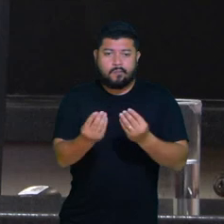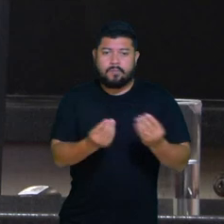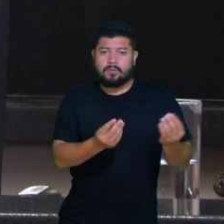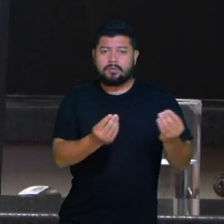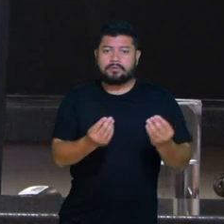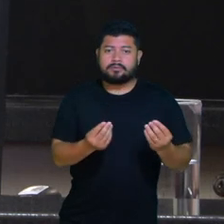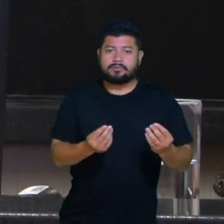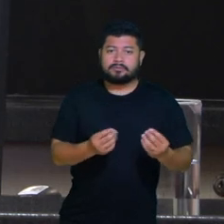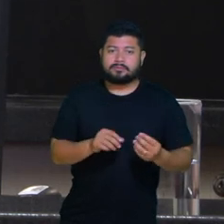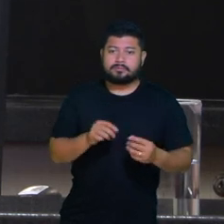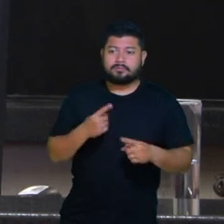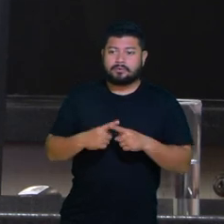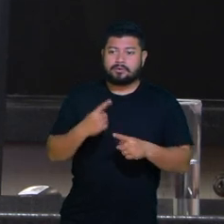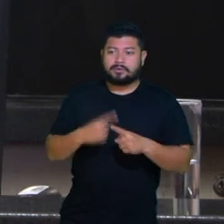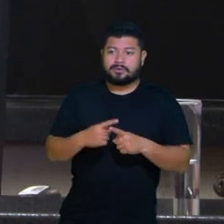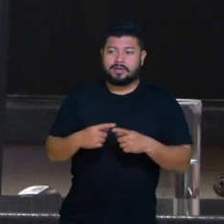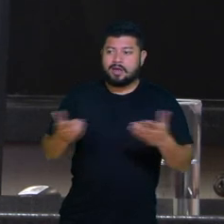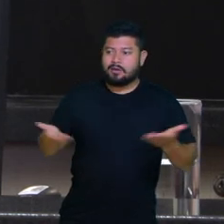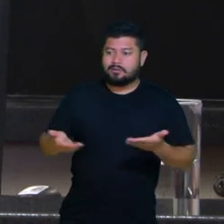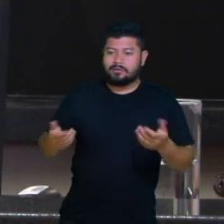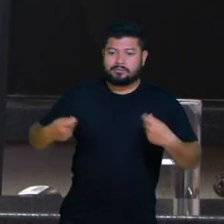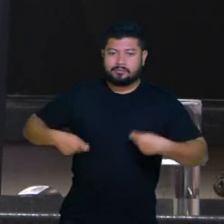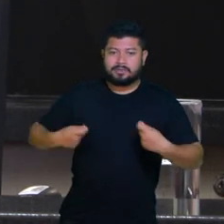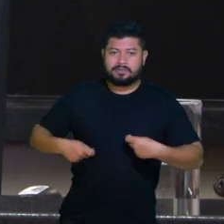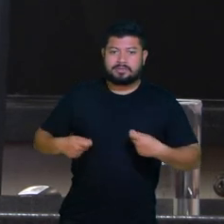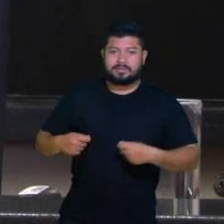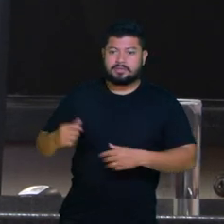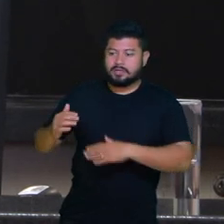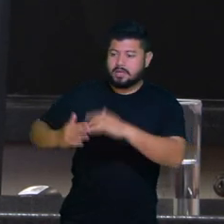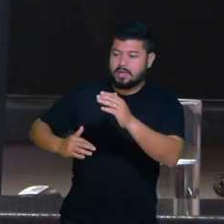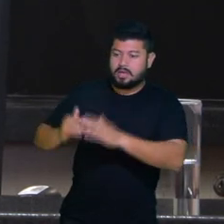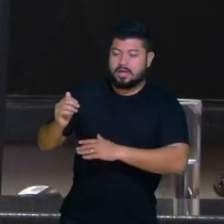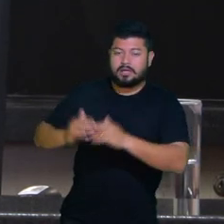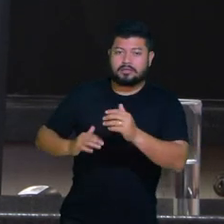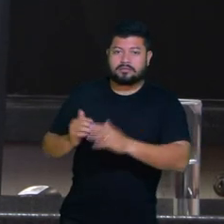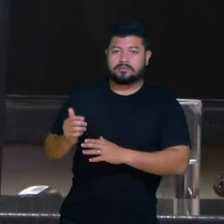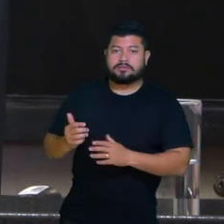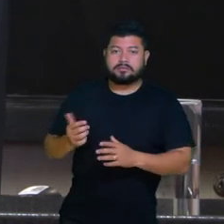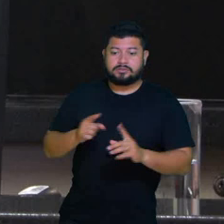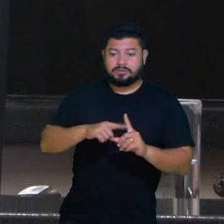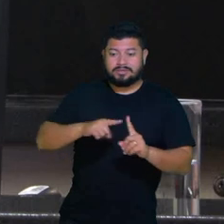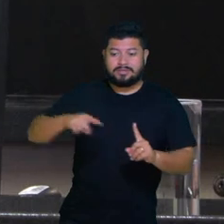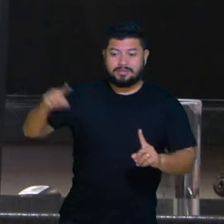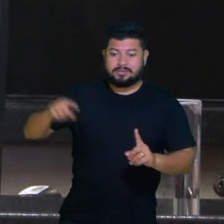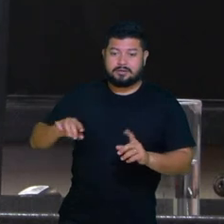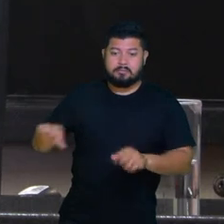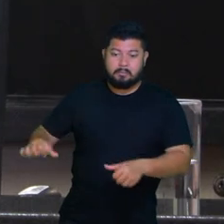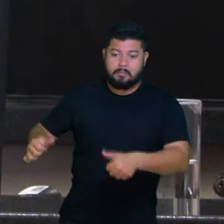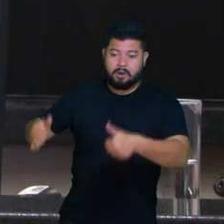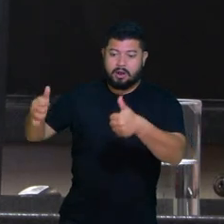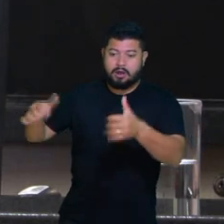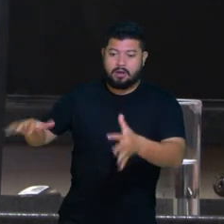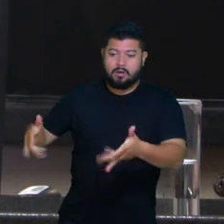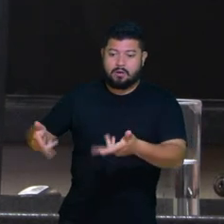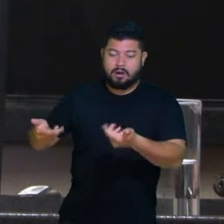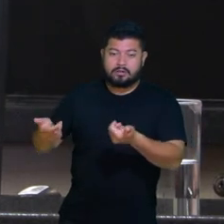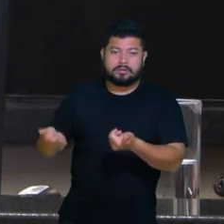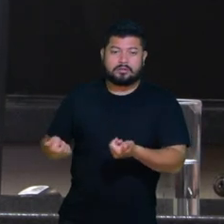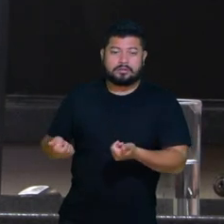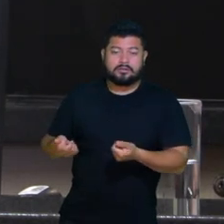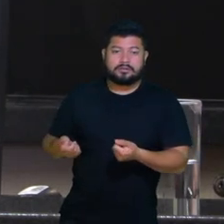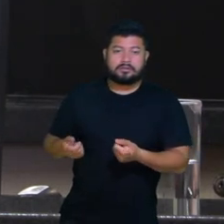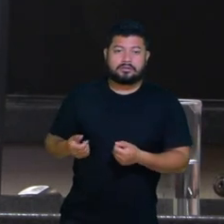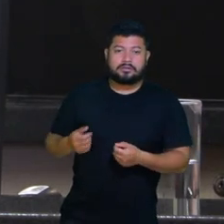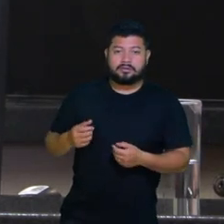ação performativa né Principalmente dos professores dos alunos né E hoje a gente vê que